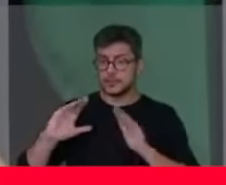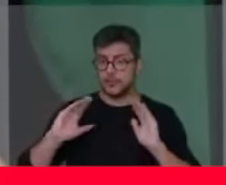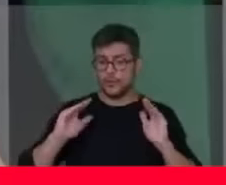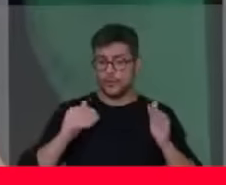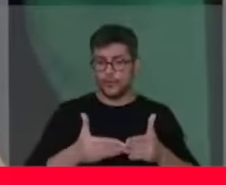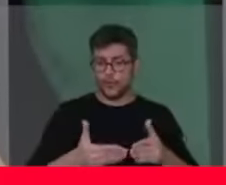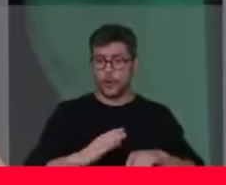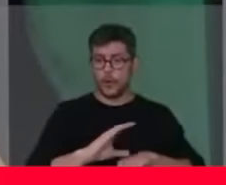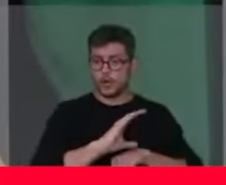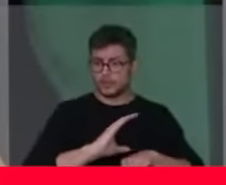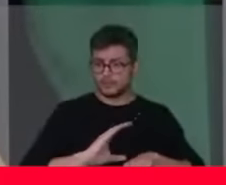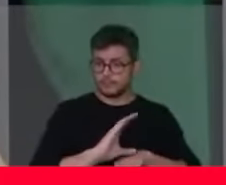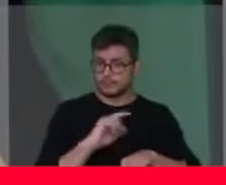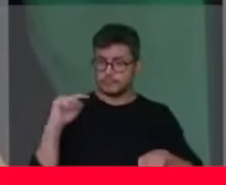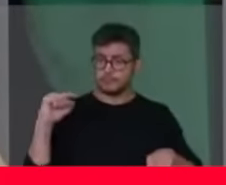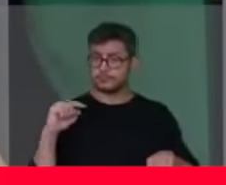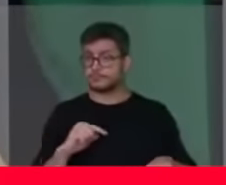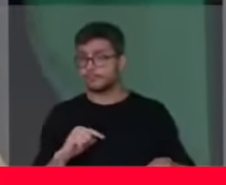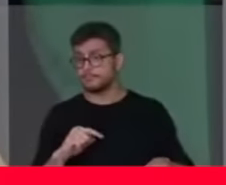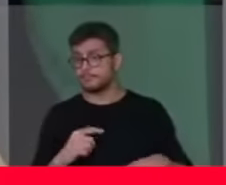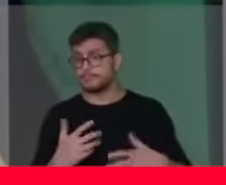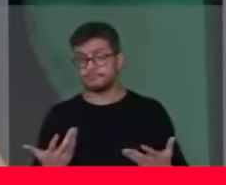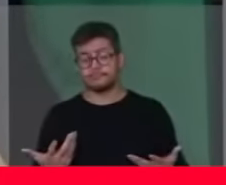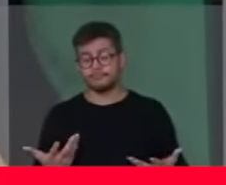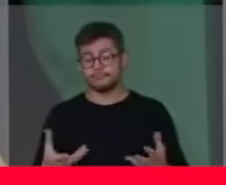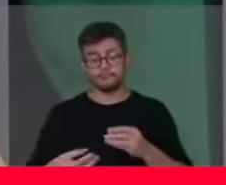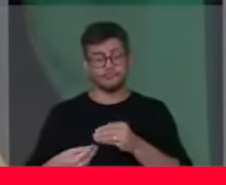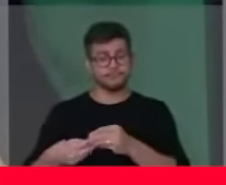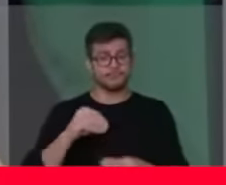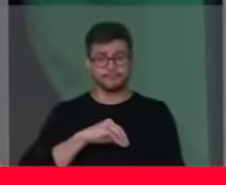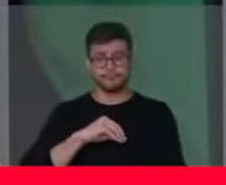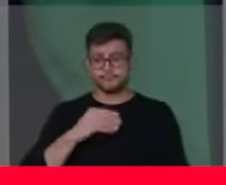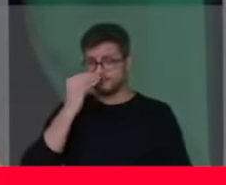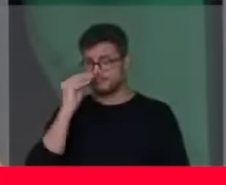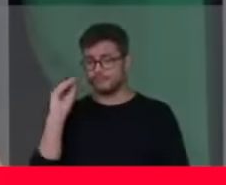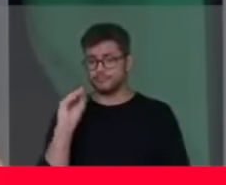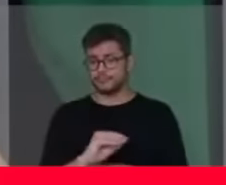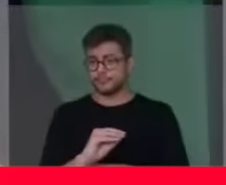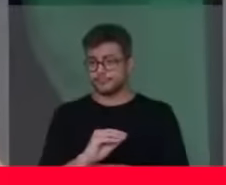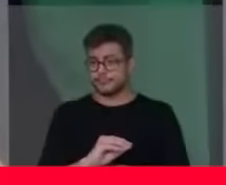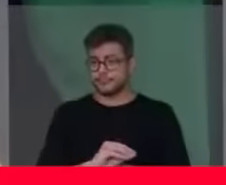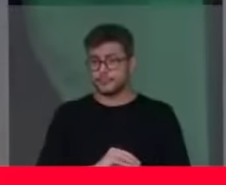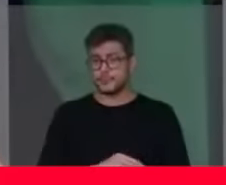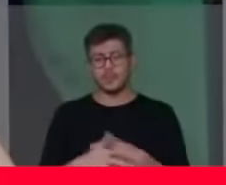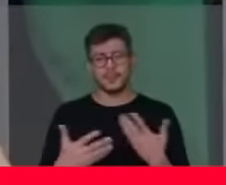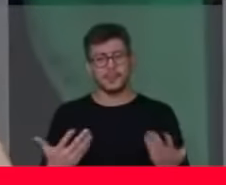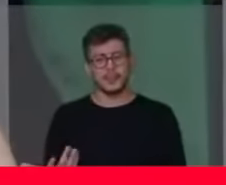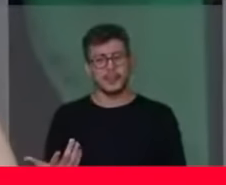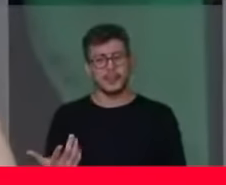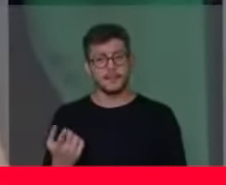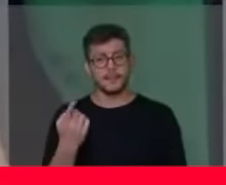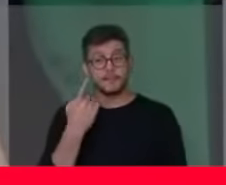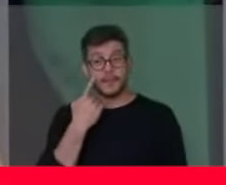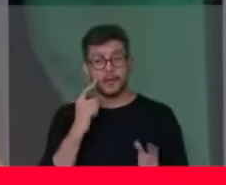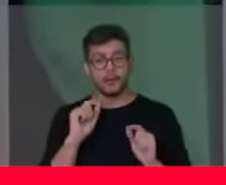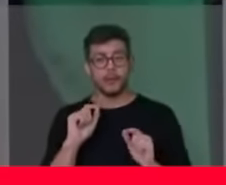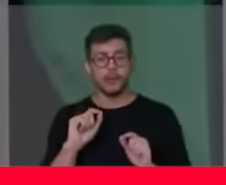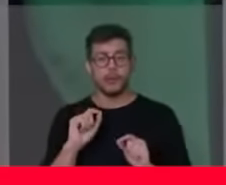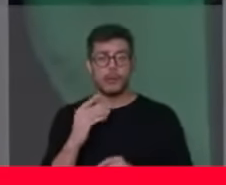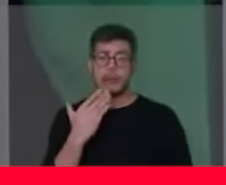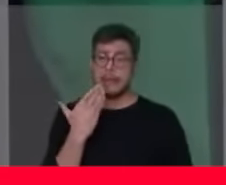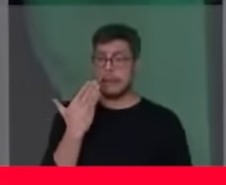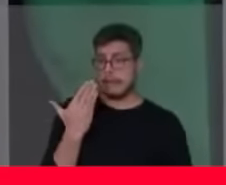ser guardiã da Constituição, está rasgando a Constituição. E o pior de tudo é o discurso, em nome da